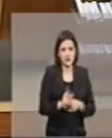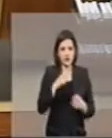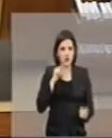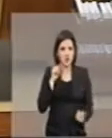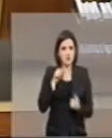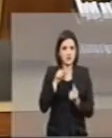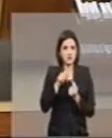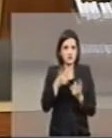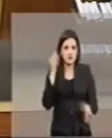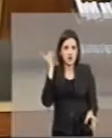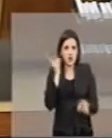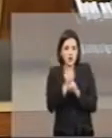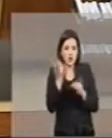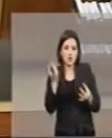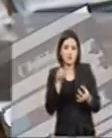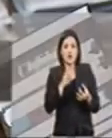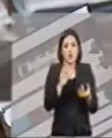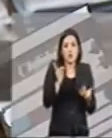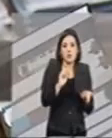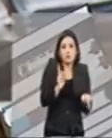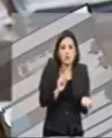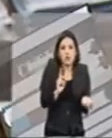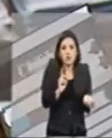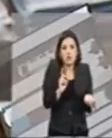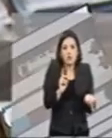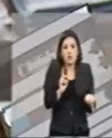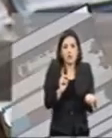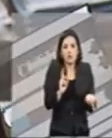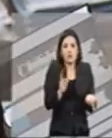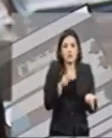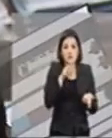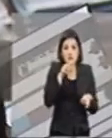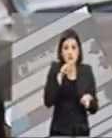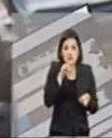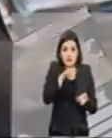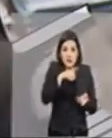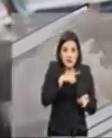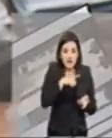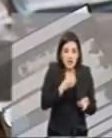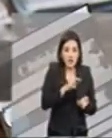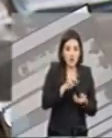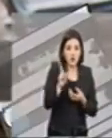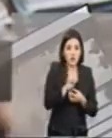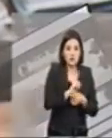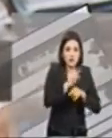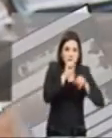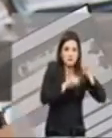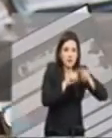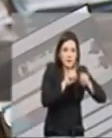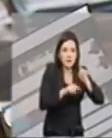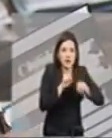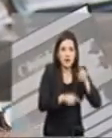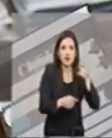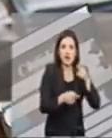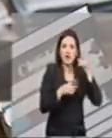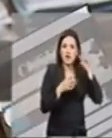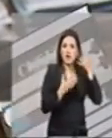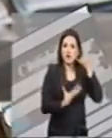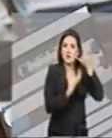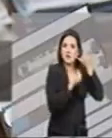levantar se há ou não grampo, se há ou não aparelho de gravação